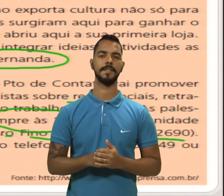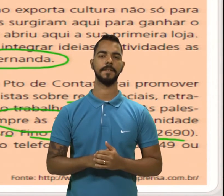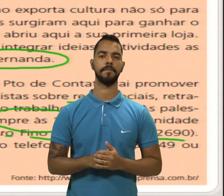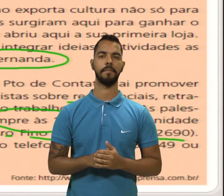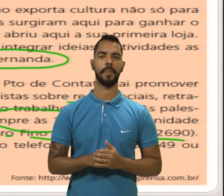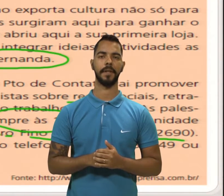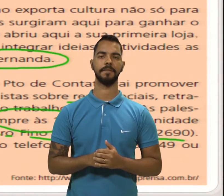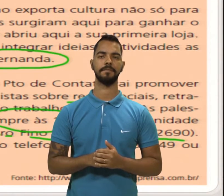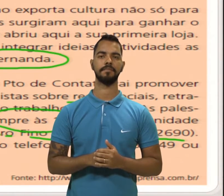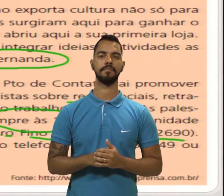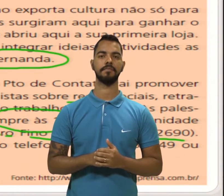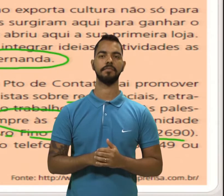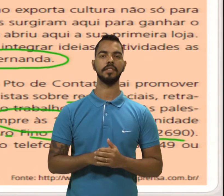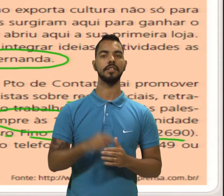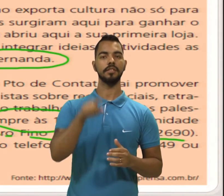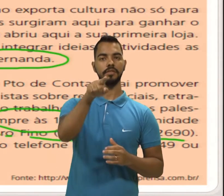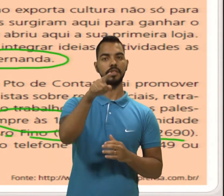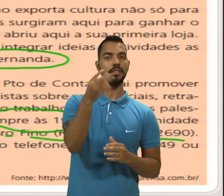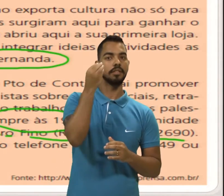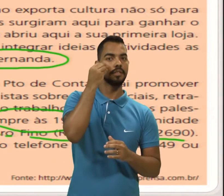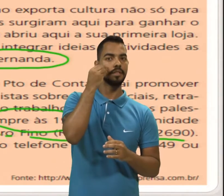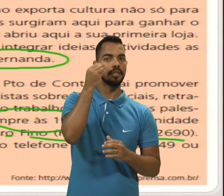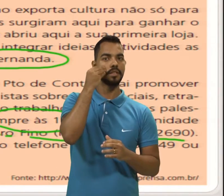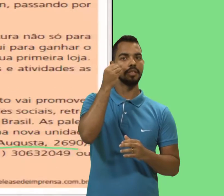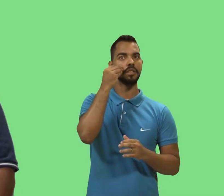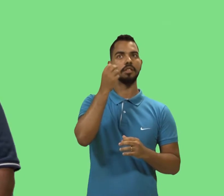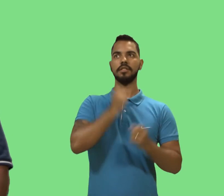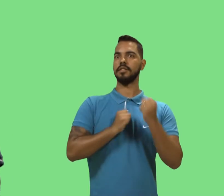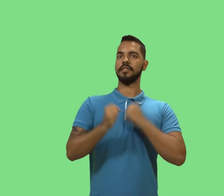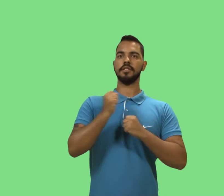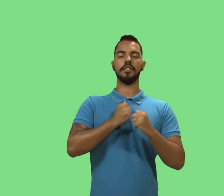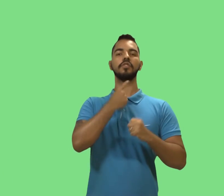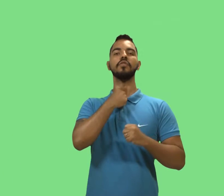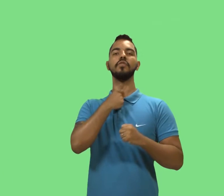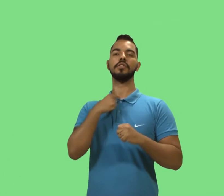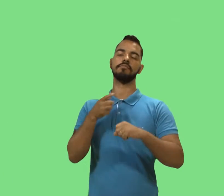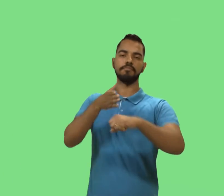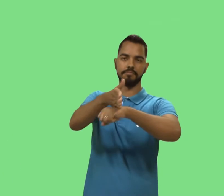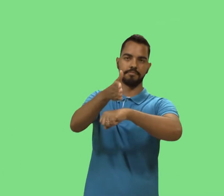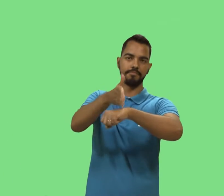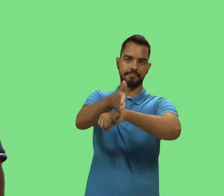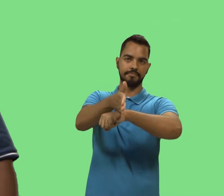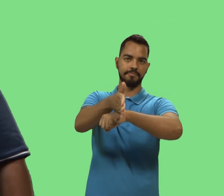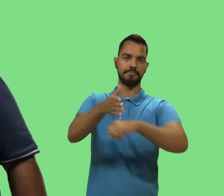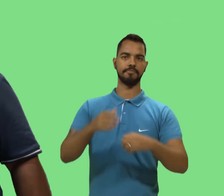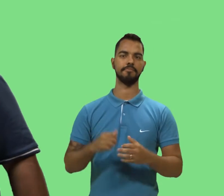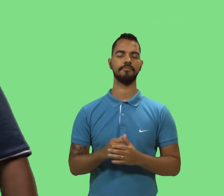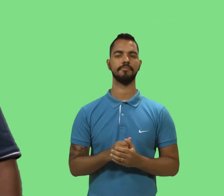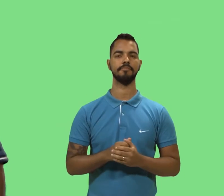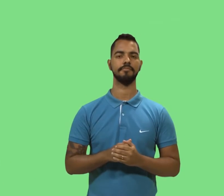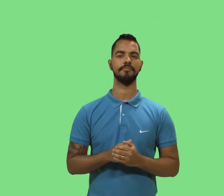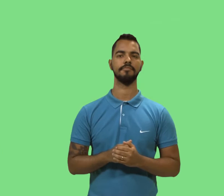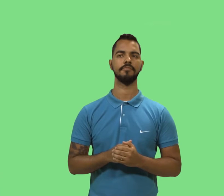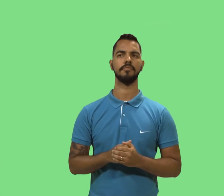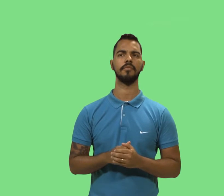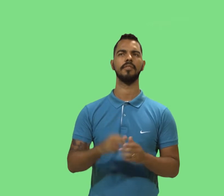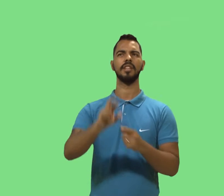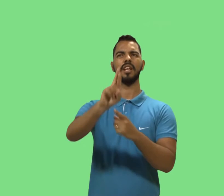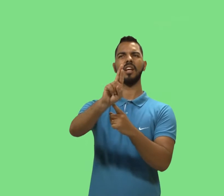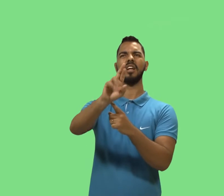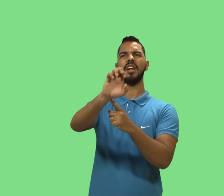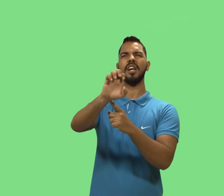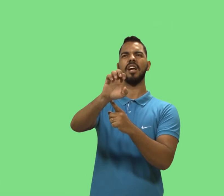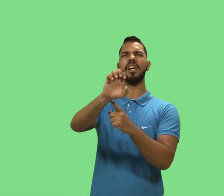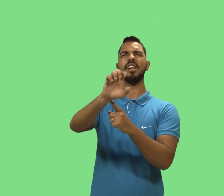esse espectador fique atenado. O release se assemelha à notícia